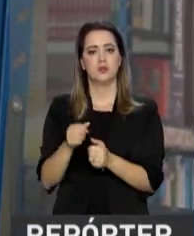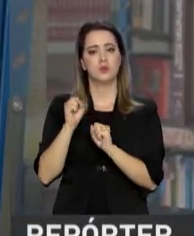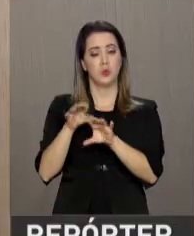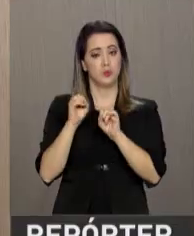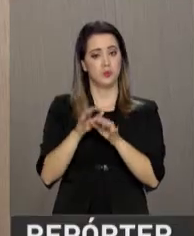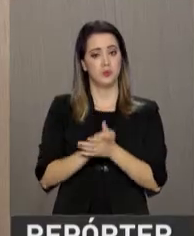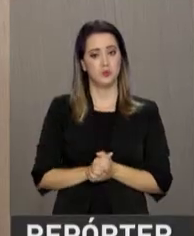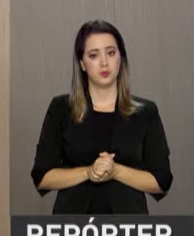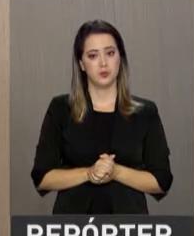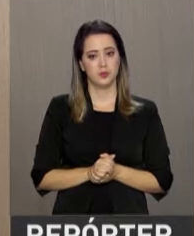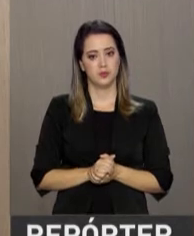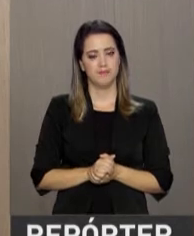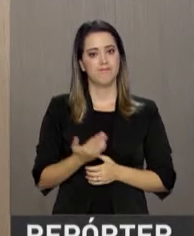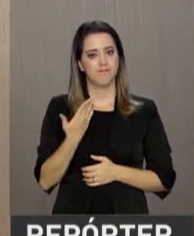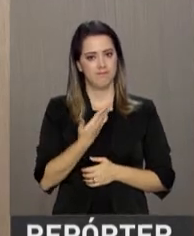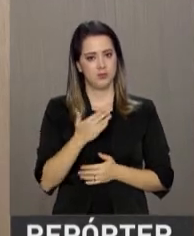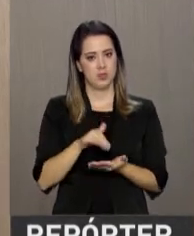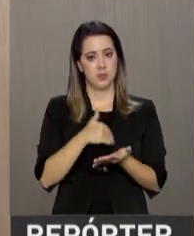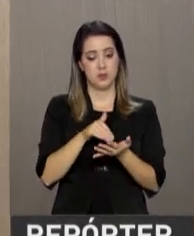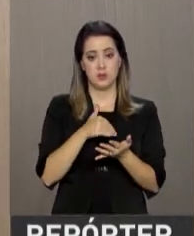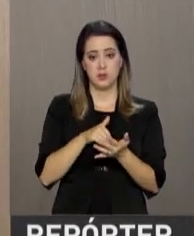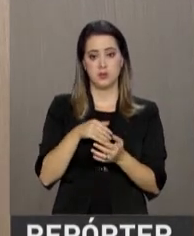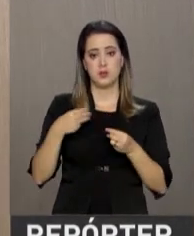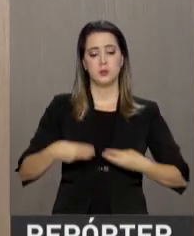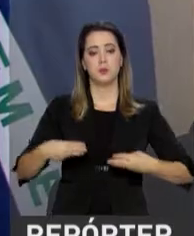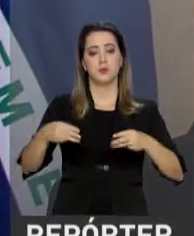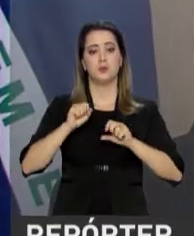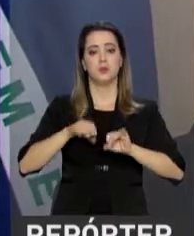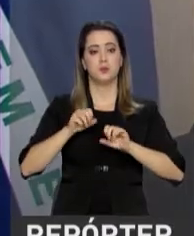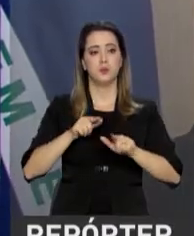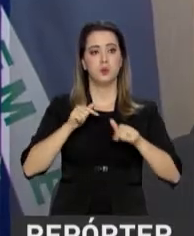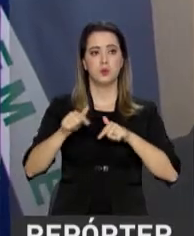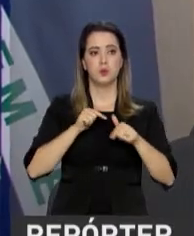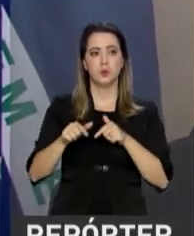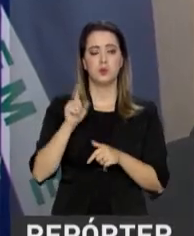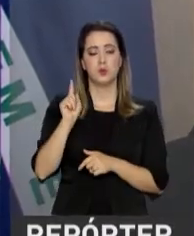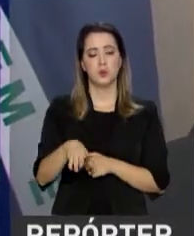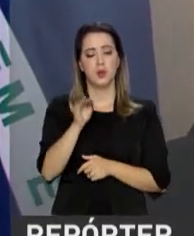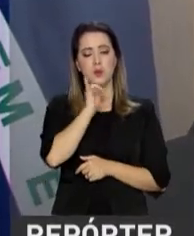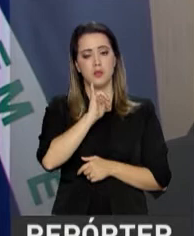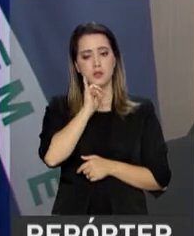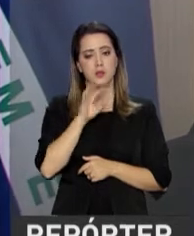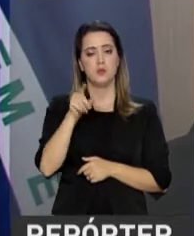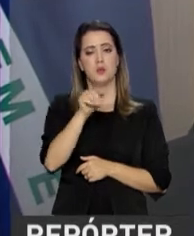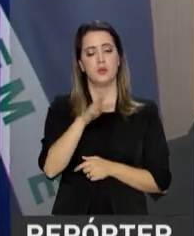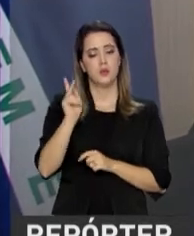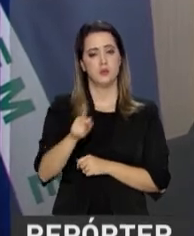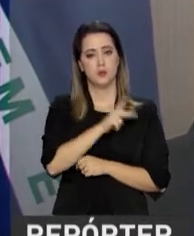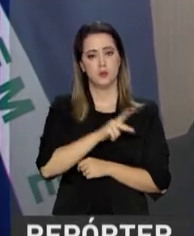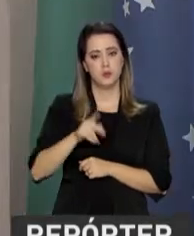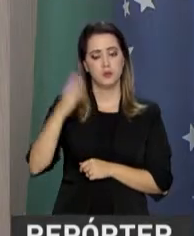educação para o secretário executivo adjunto do mec o trabalho de diego serve de exemplo para todos os professores